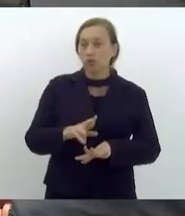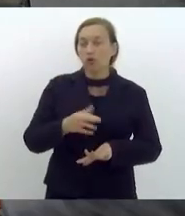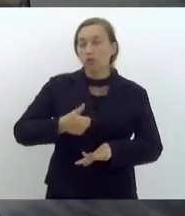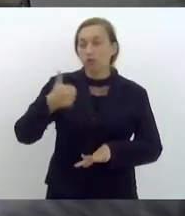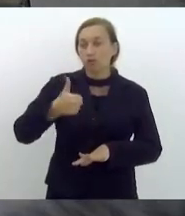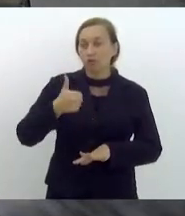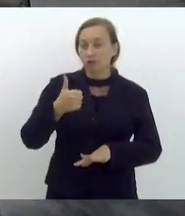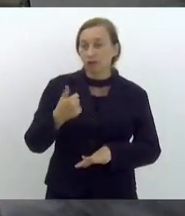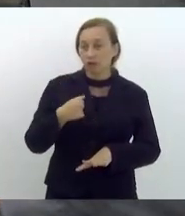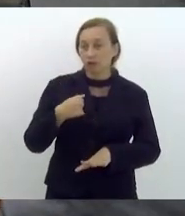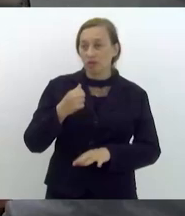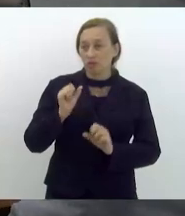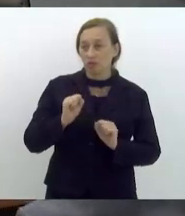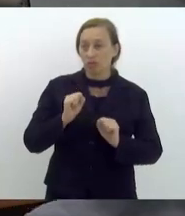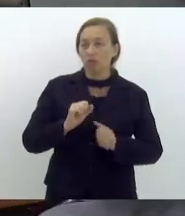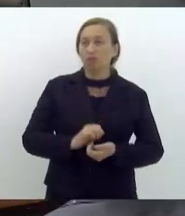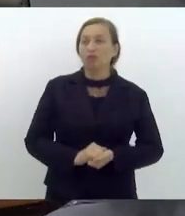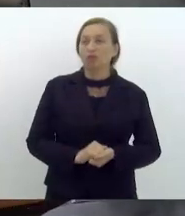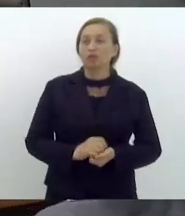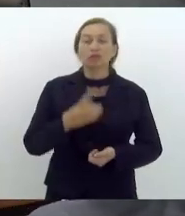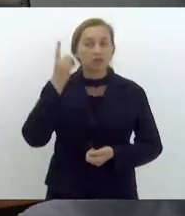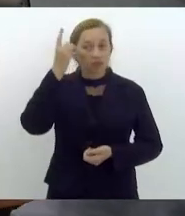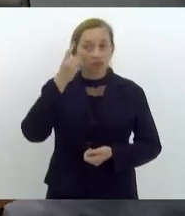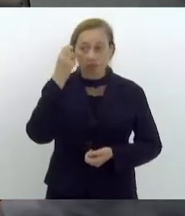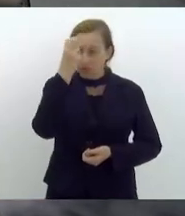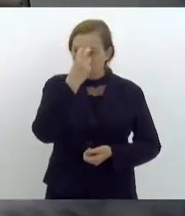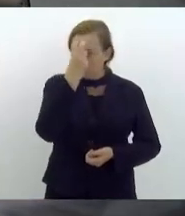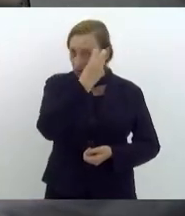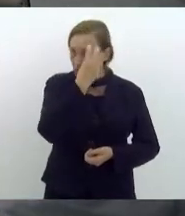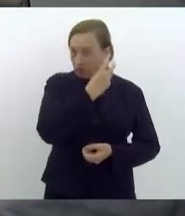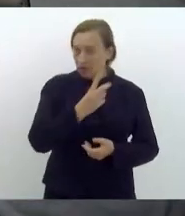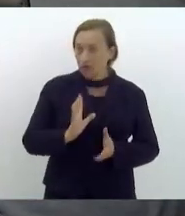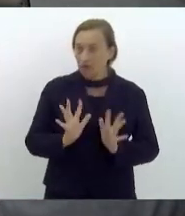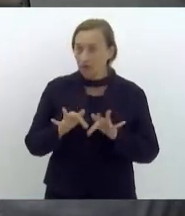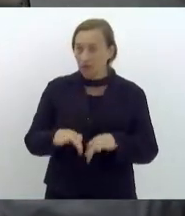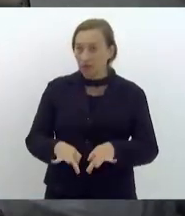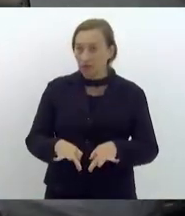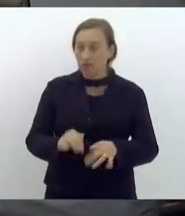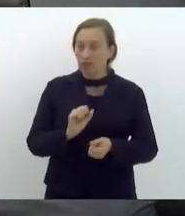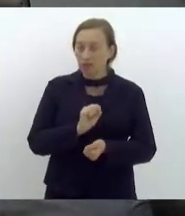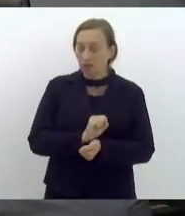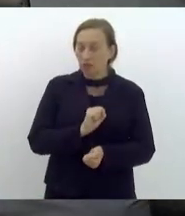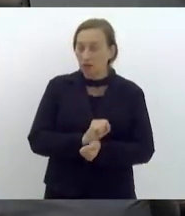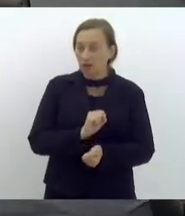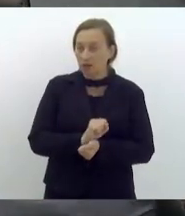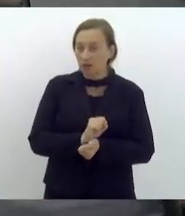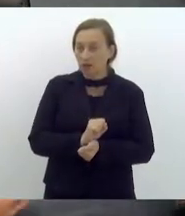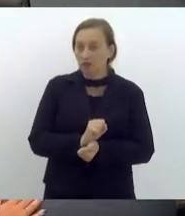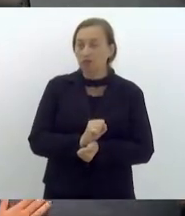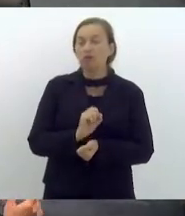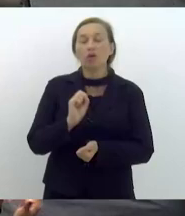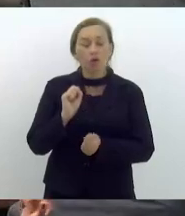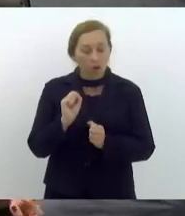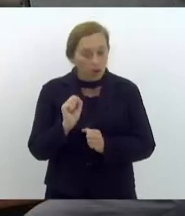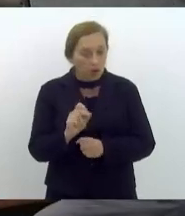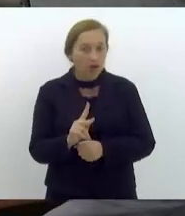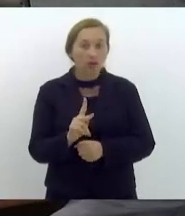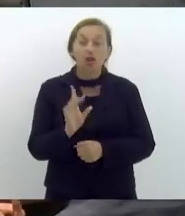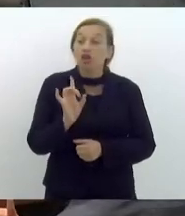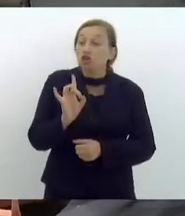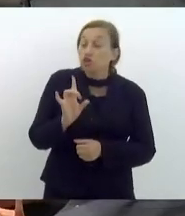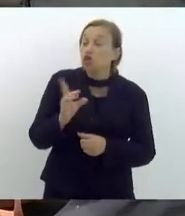inscrita Sou eu por favor deputada Verônica a sessão tá suspensa Eu ainda tô verificando aqui assim que retornar